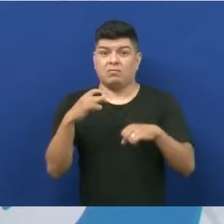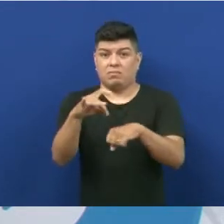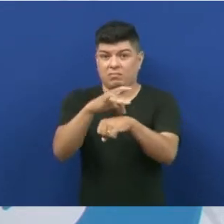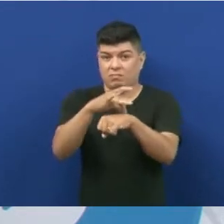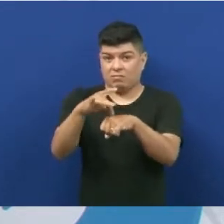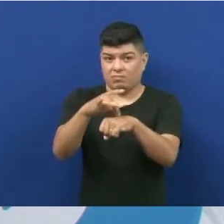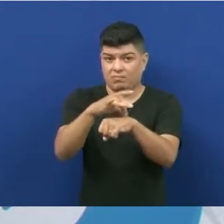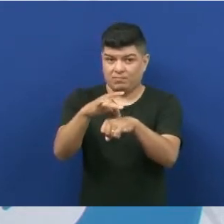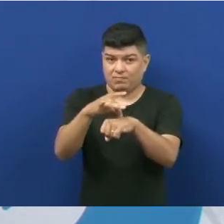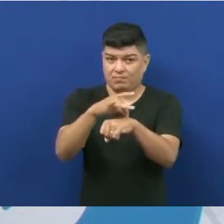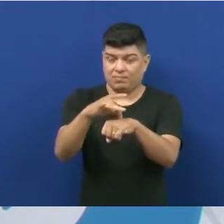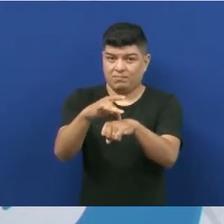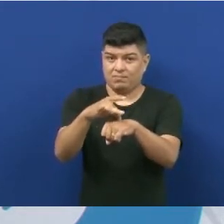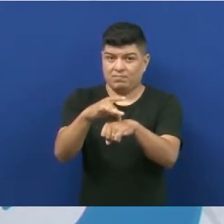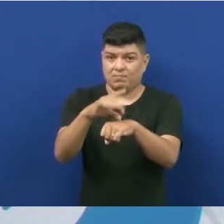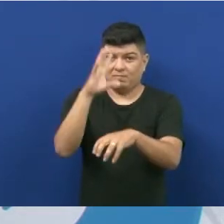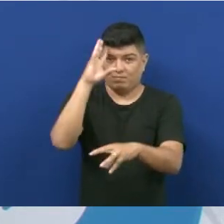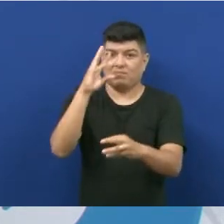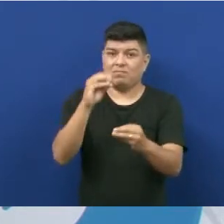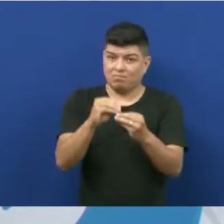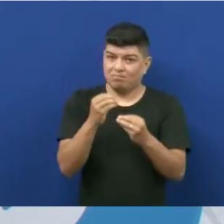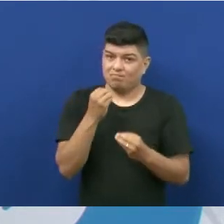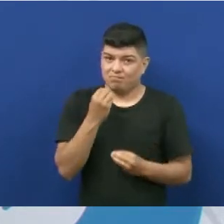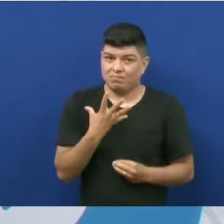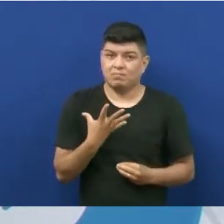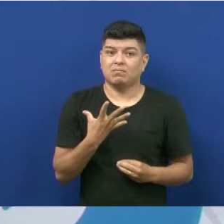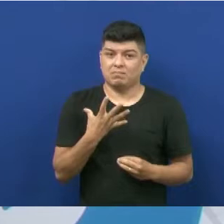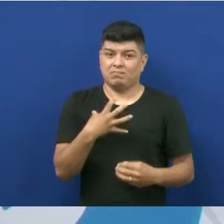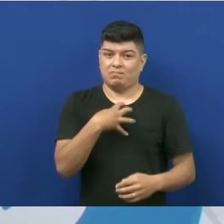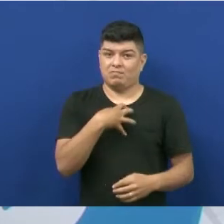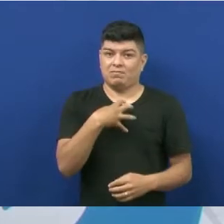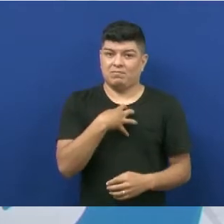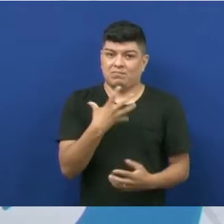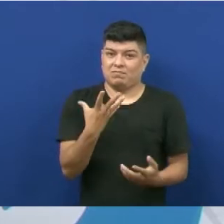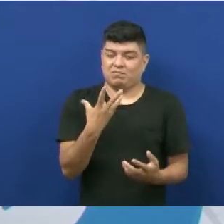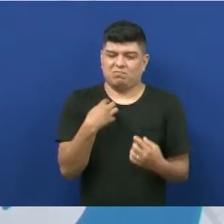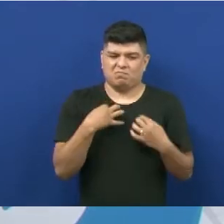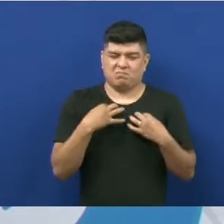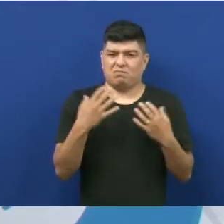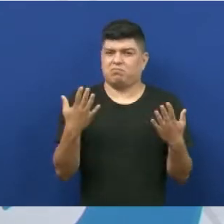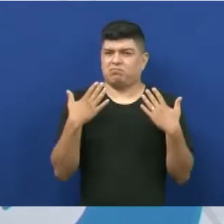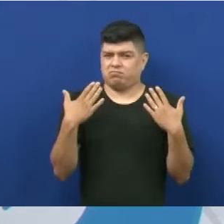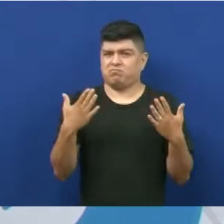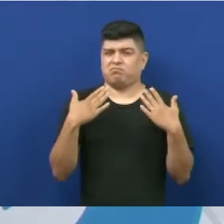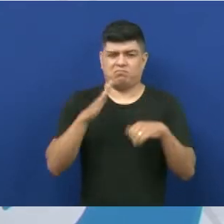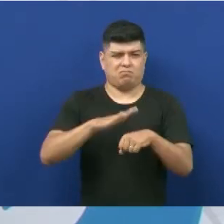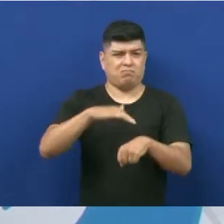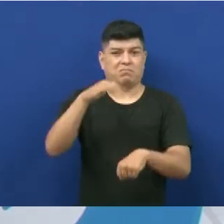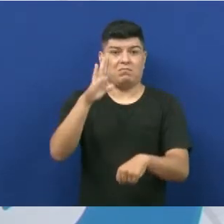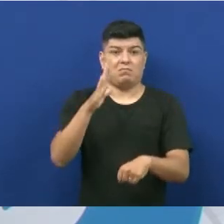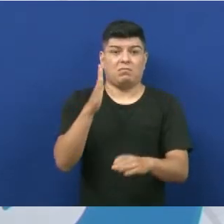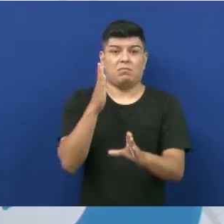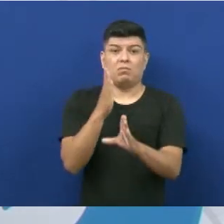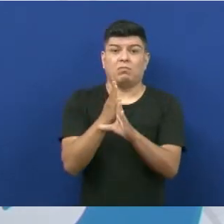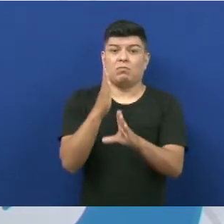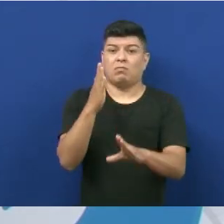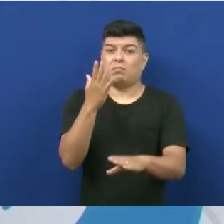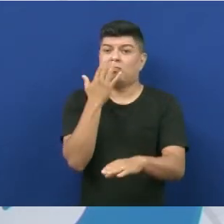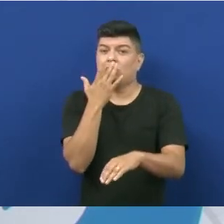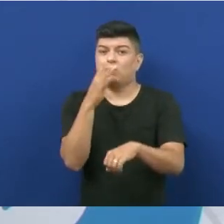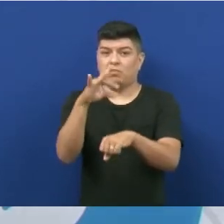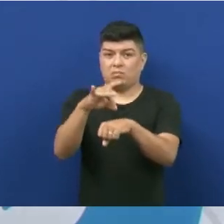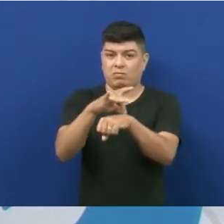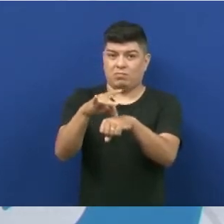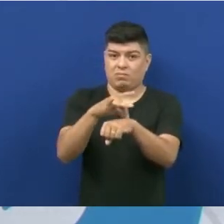preta, você sabe muito bem que você vai sentir um desconforto maior, porque a cor preta, por ela